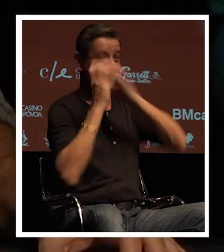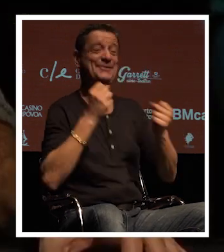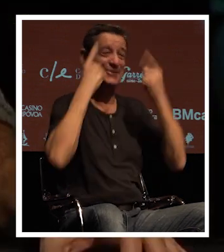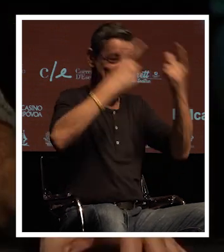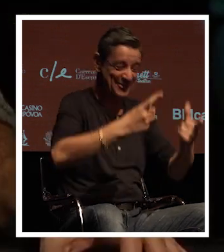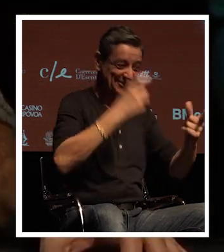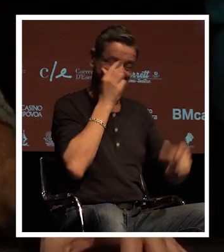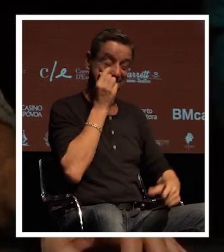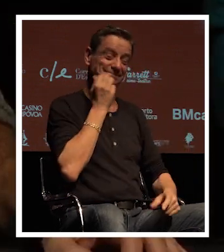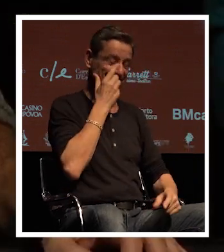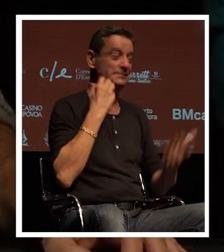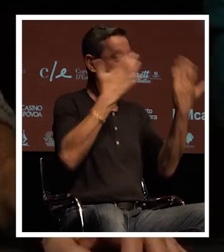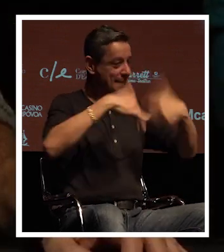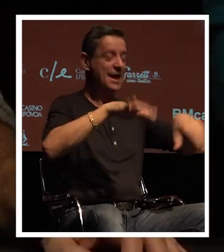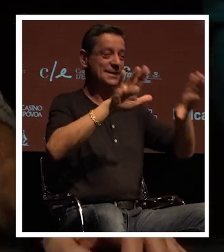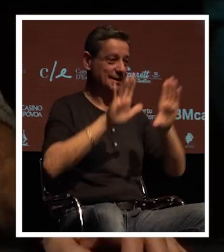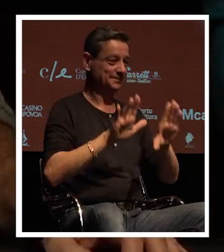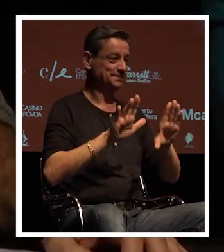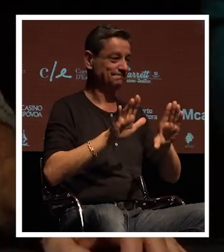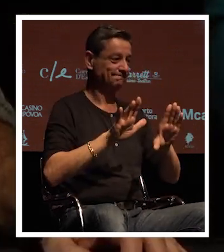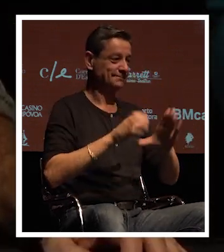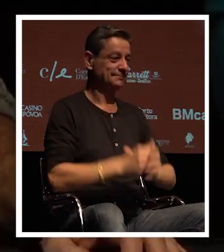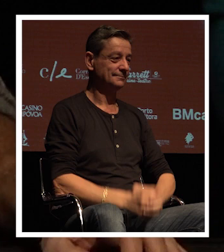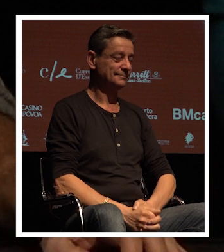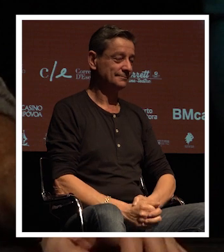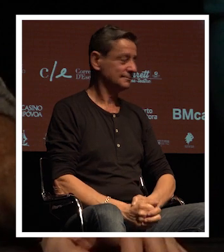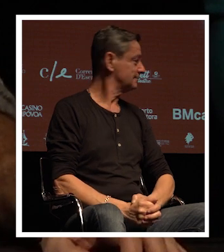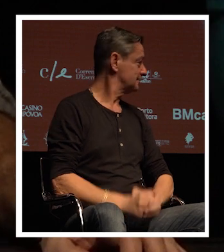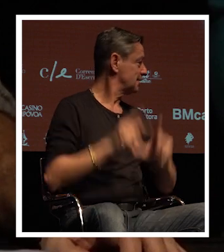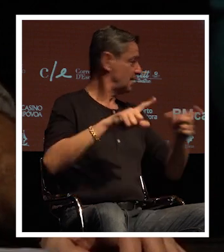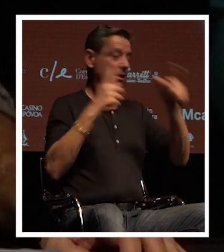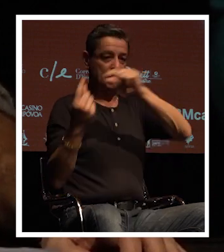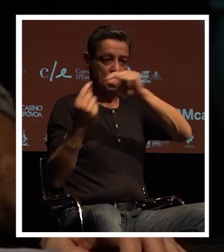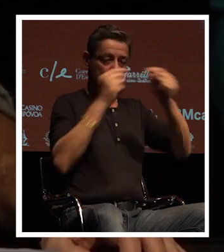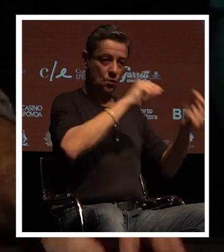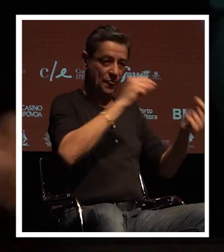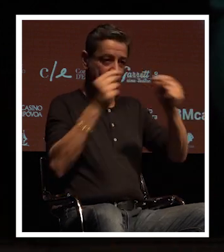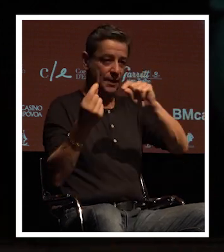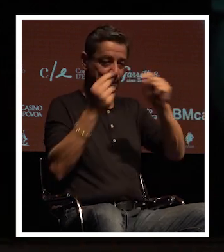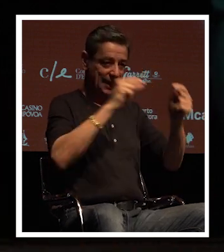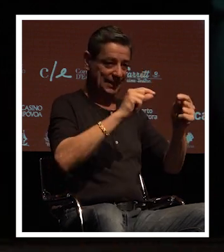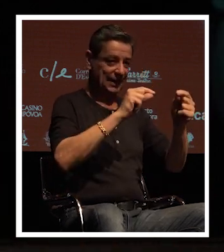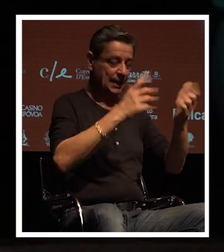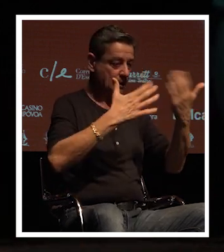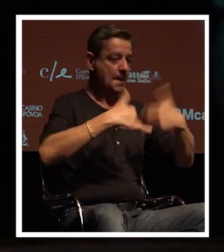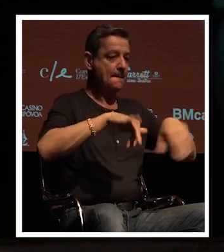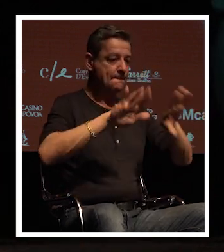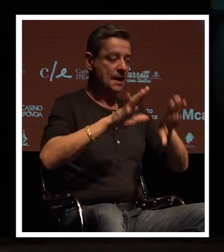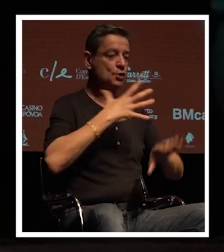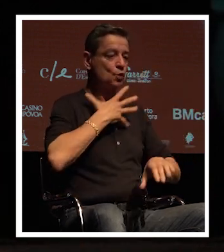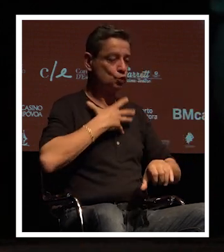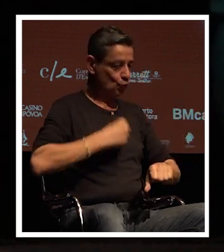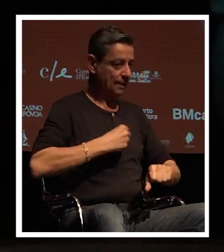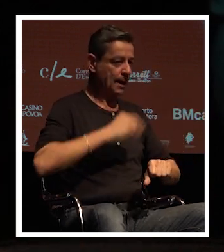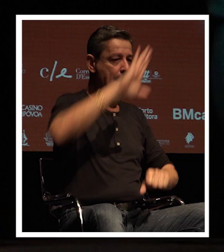esquerda mas eh num debate agradavel issimo mas gostava em primeiro